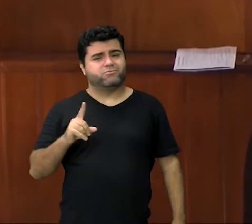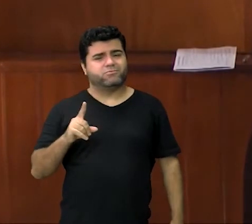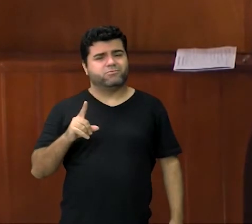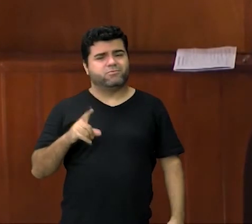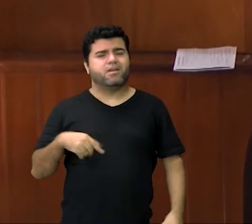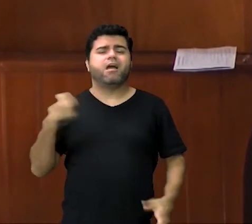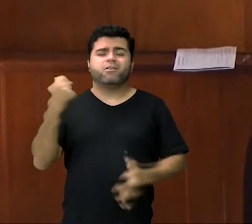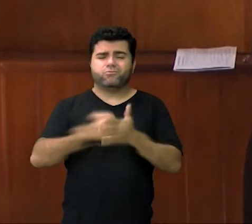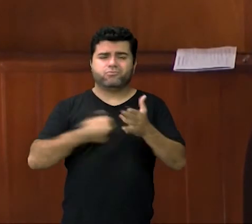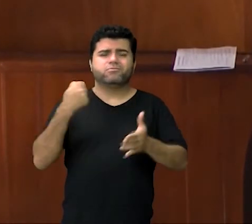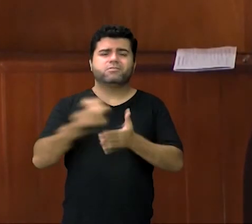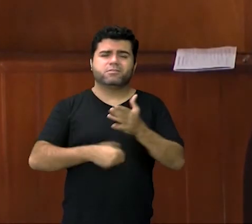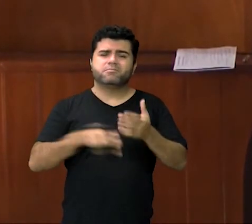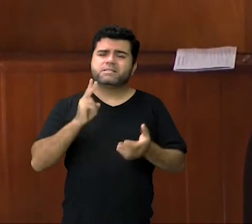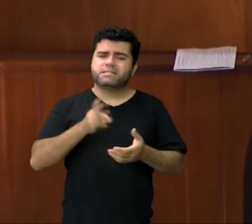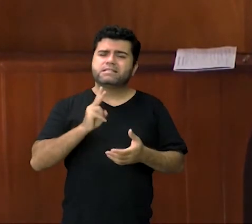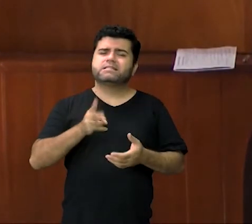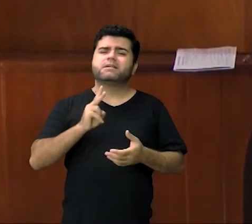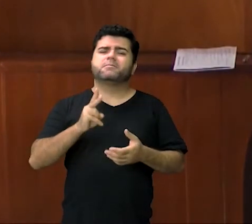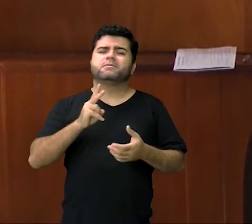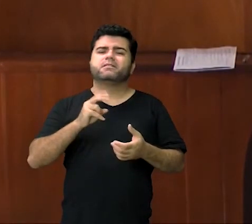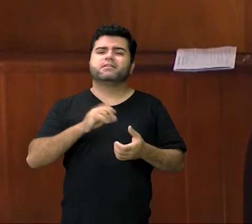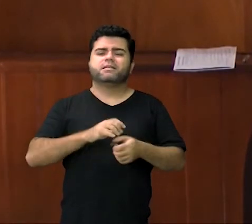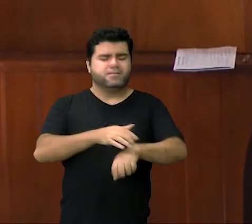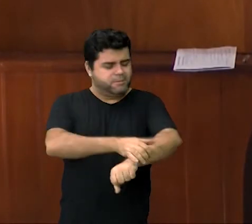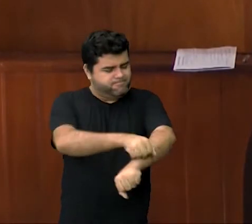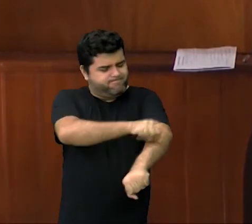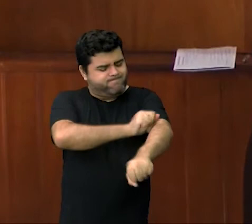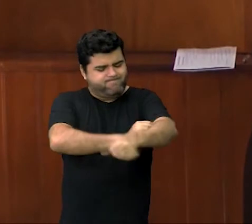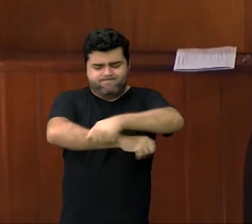buscar. Com certeza, é o arregaçar de manga. E essa